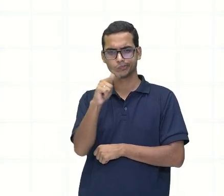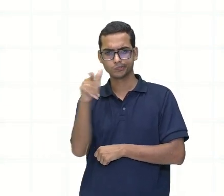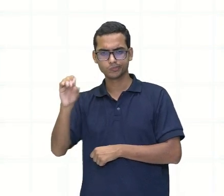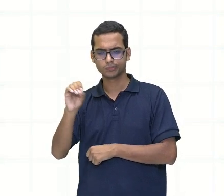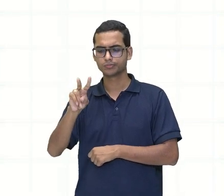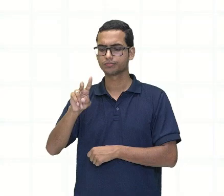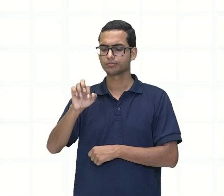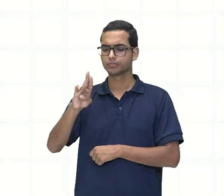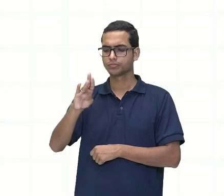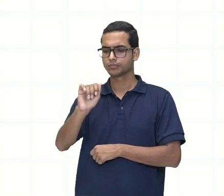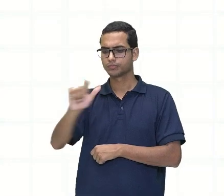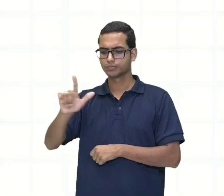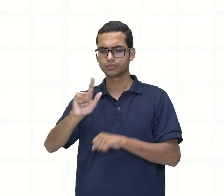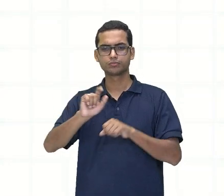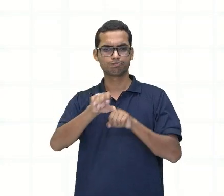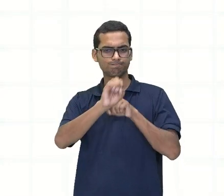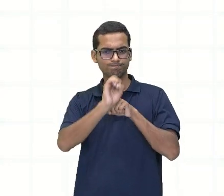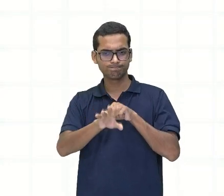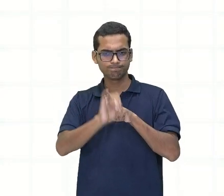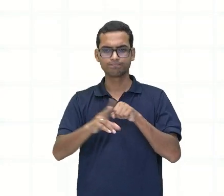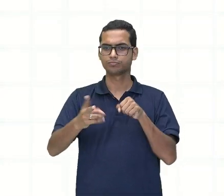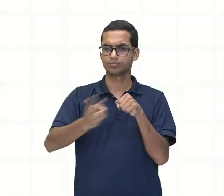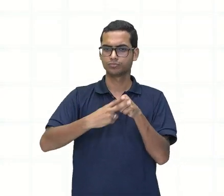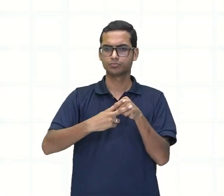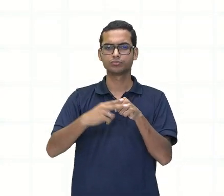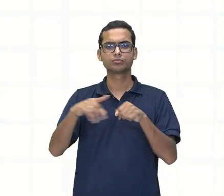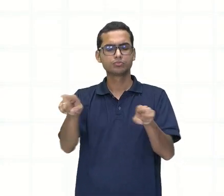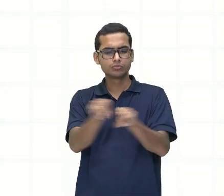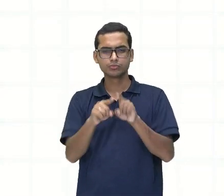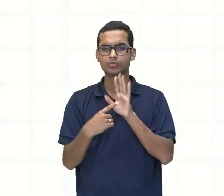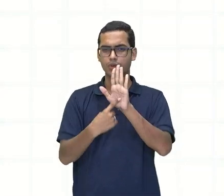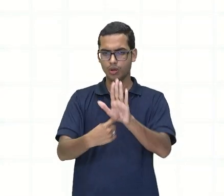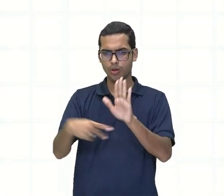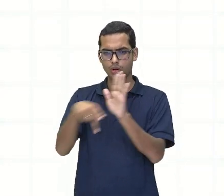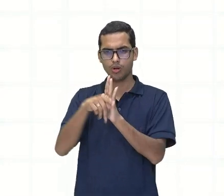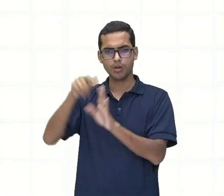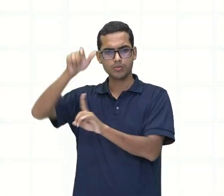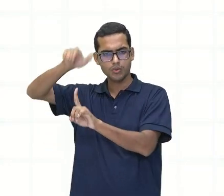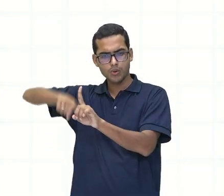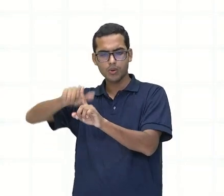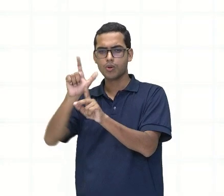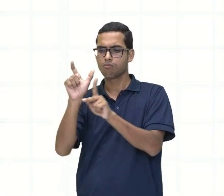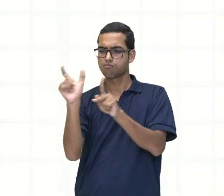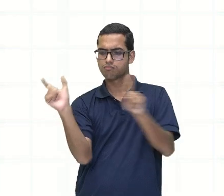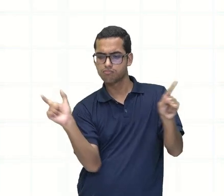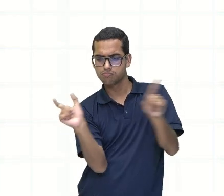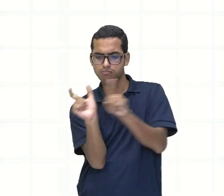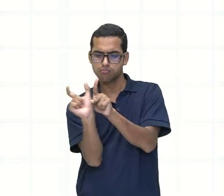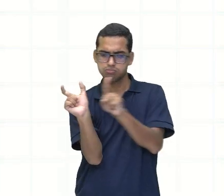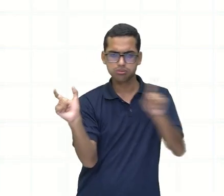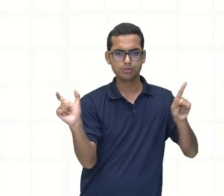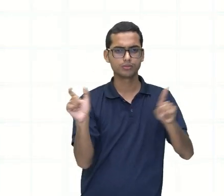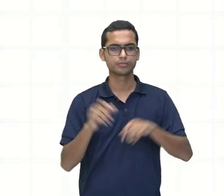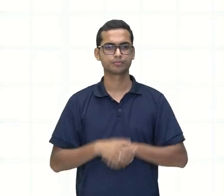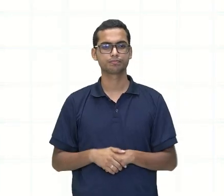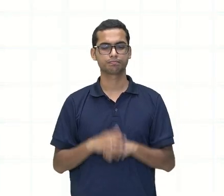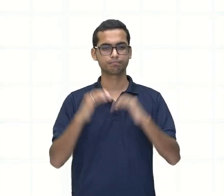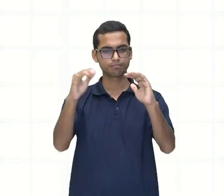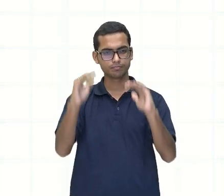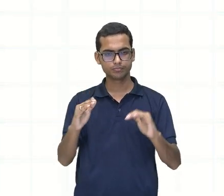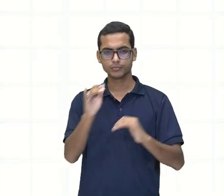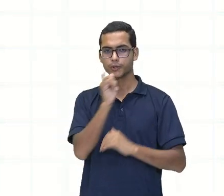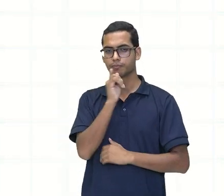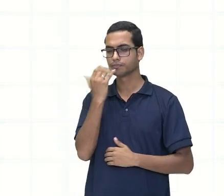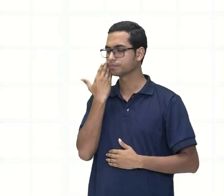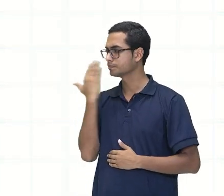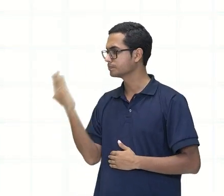ser esse nosso núcleo do predicado verbal. Olha só. Delfino correu para o